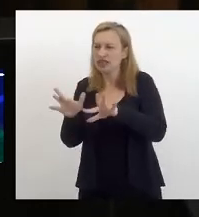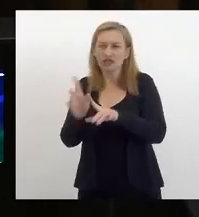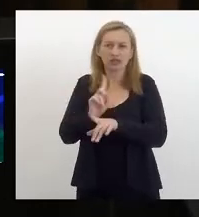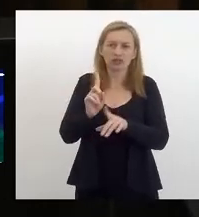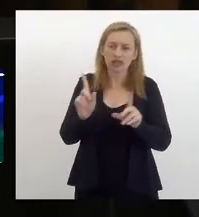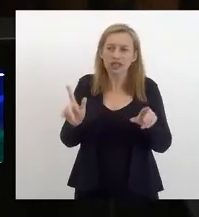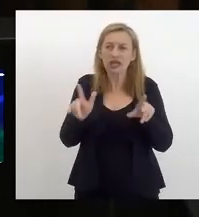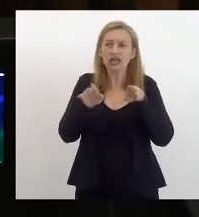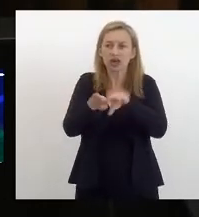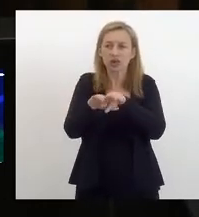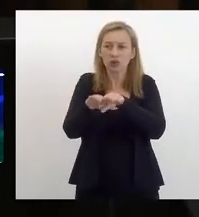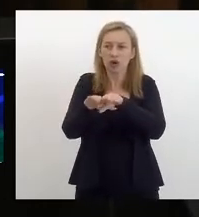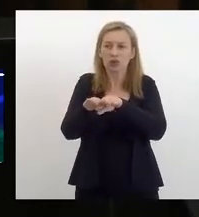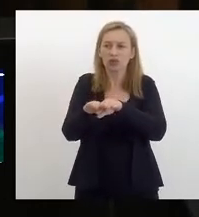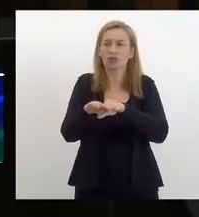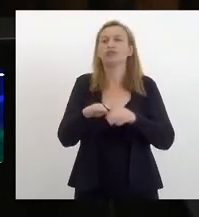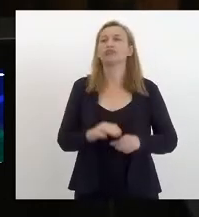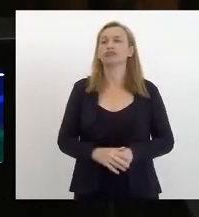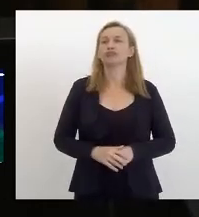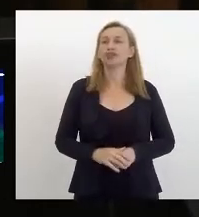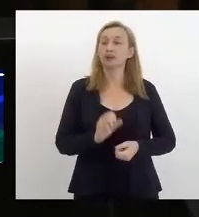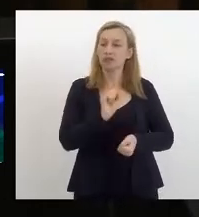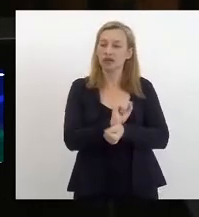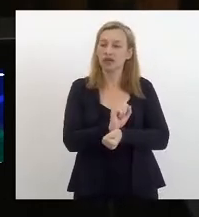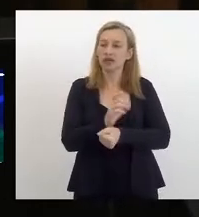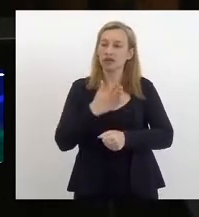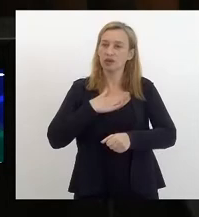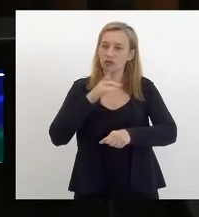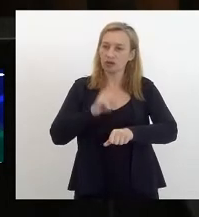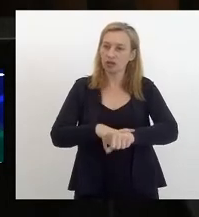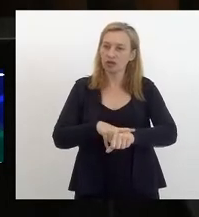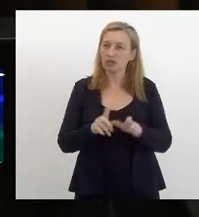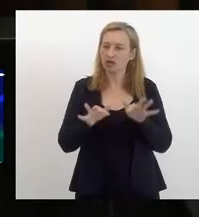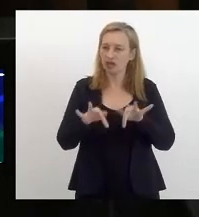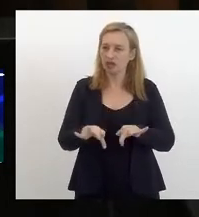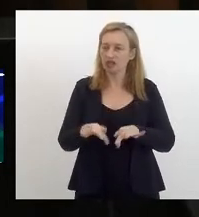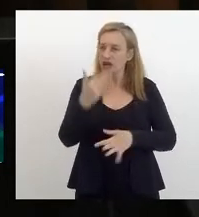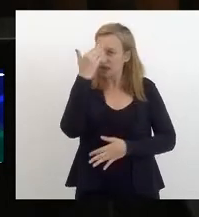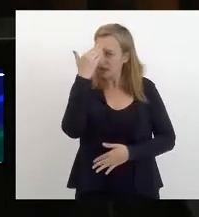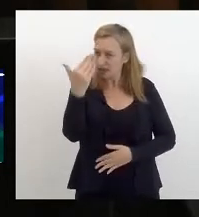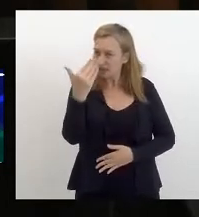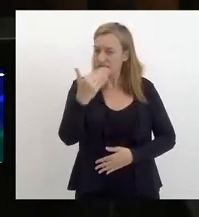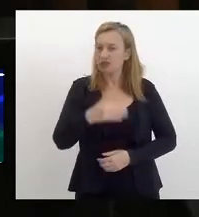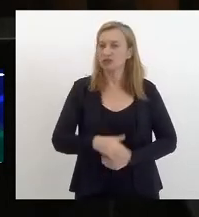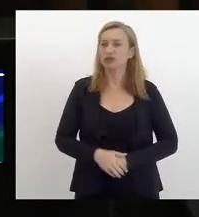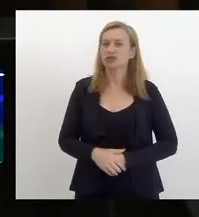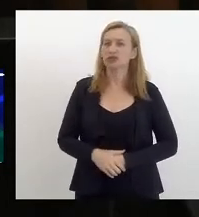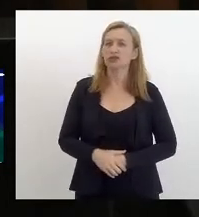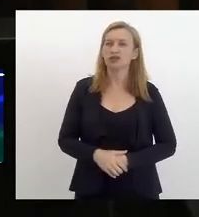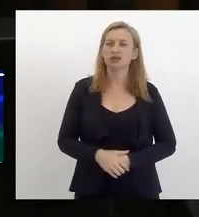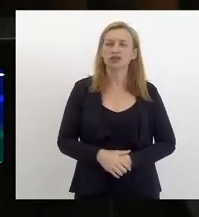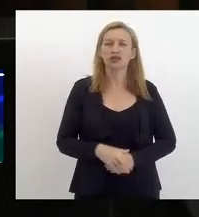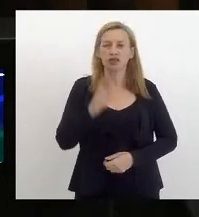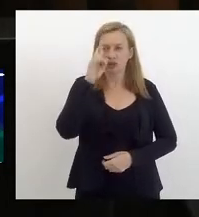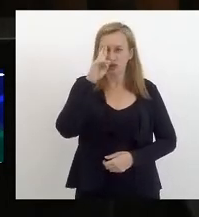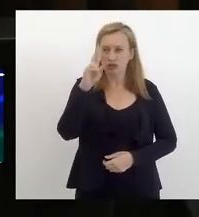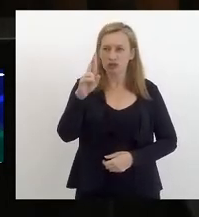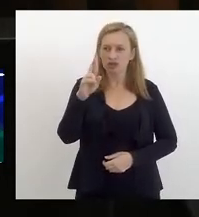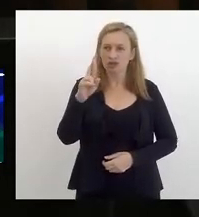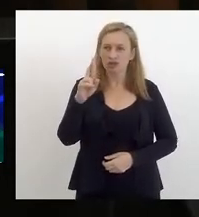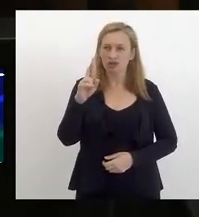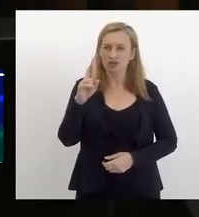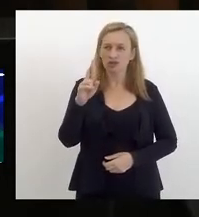Janeiro eu não paro por aqui meu tempo se esgotou agradeço a vossa excelência